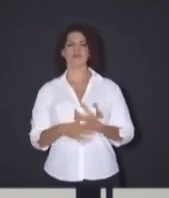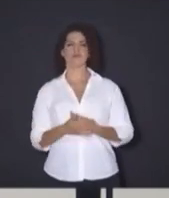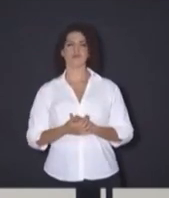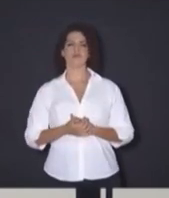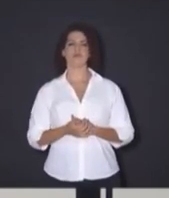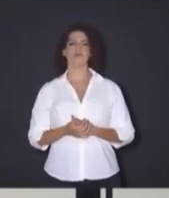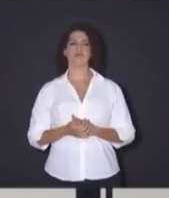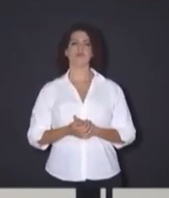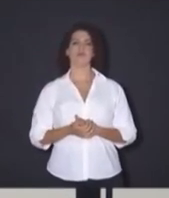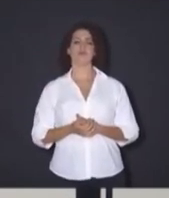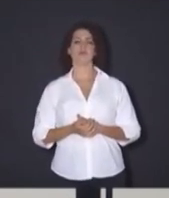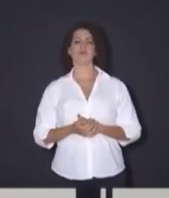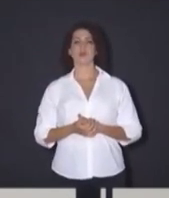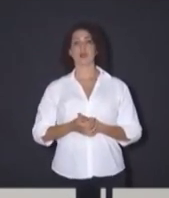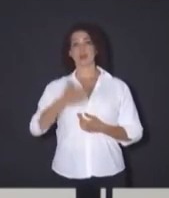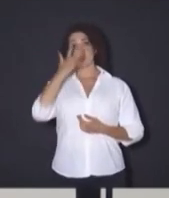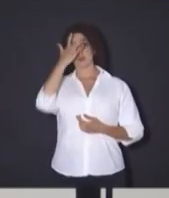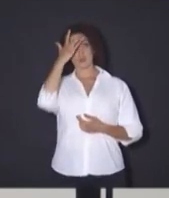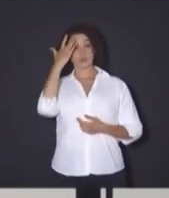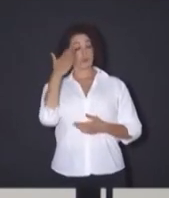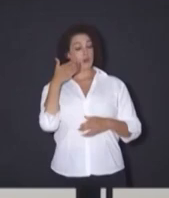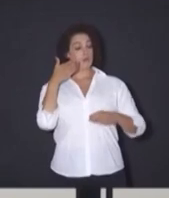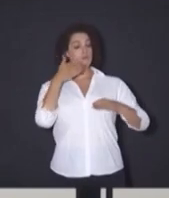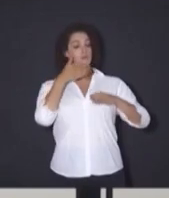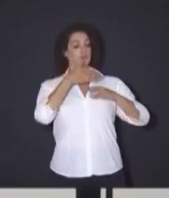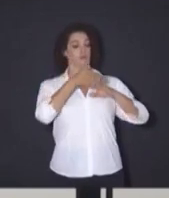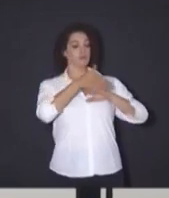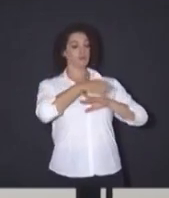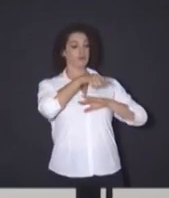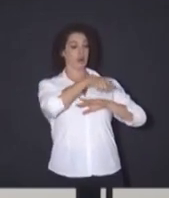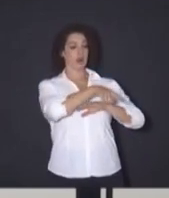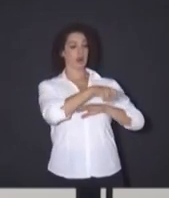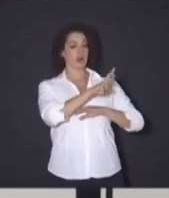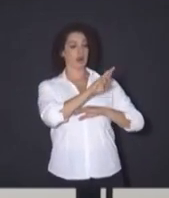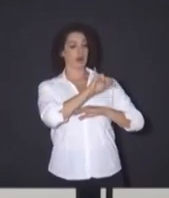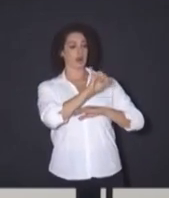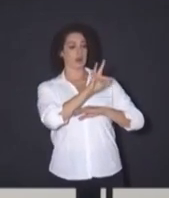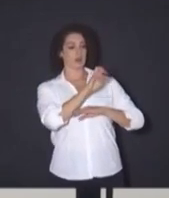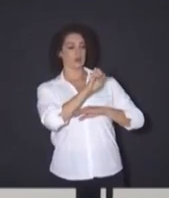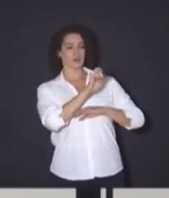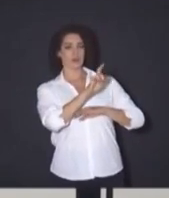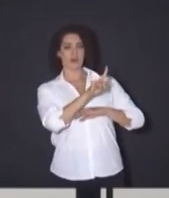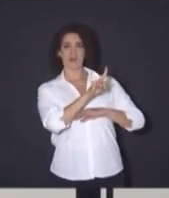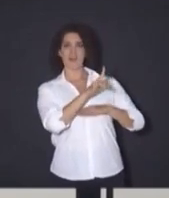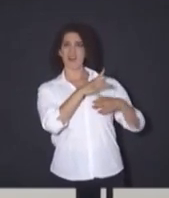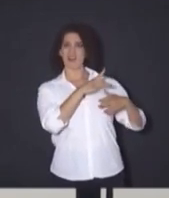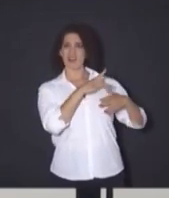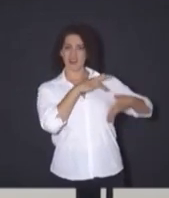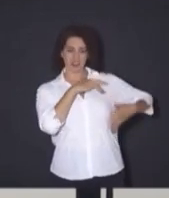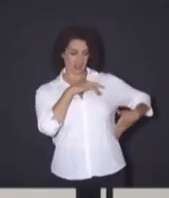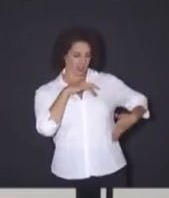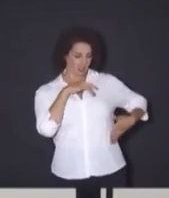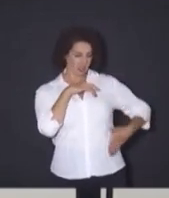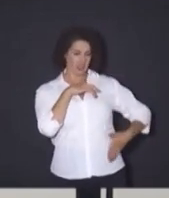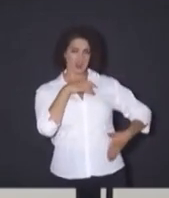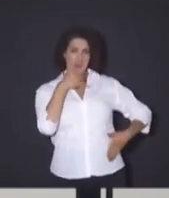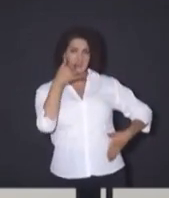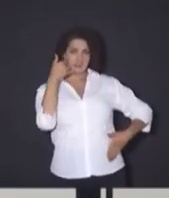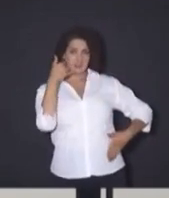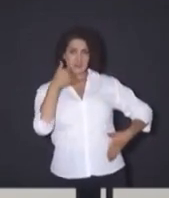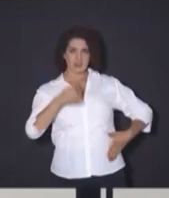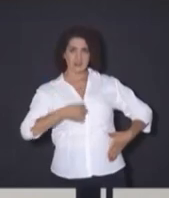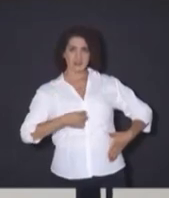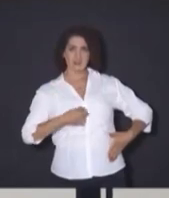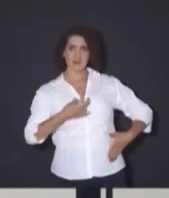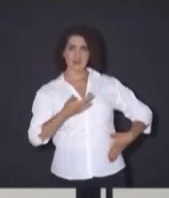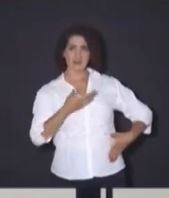As pessoas vão ser iniciadas, aí vai levar o celular para um roncô, para um